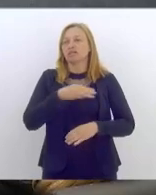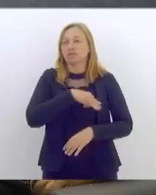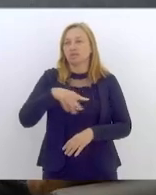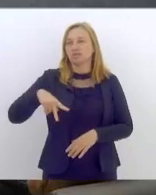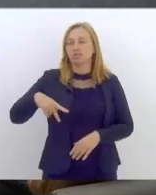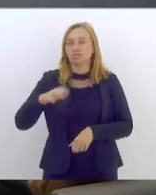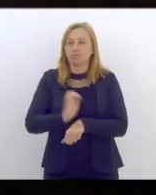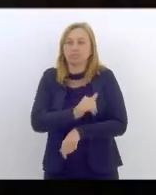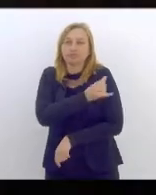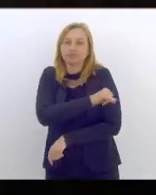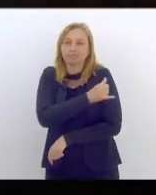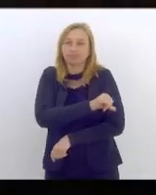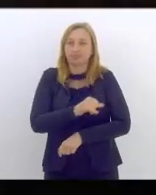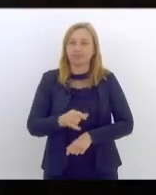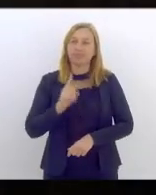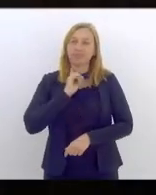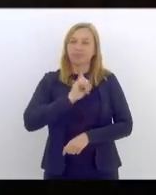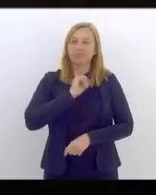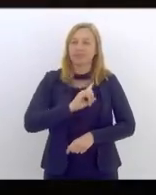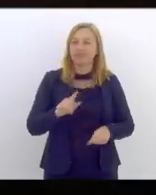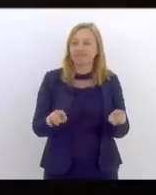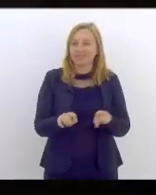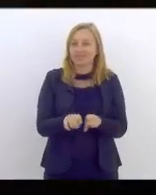do Rio de Janeiro e flamenguista